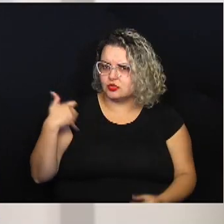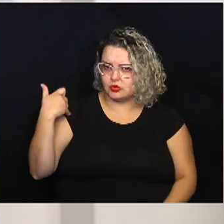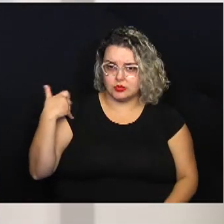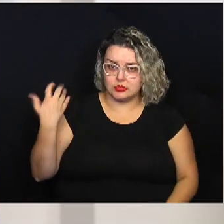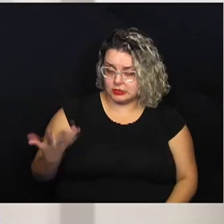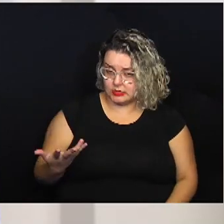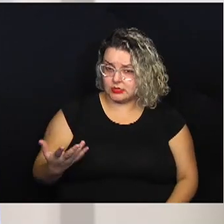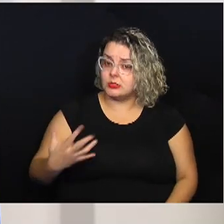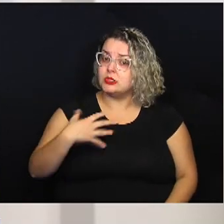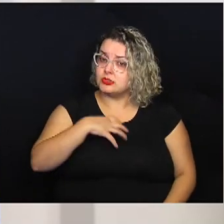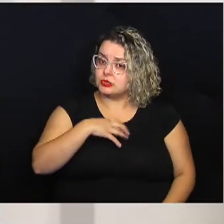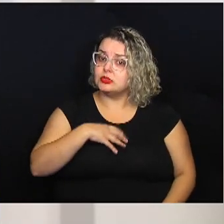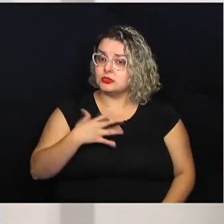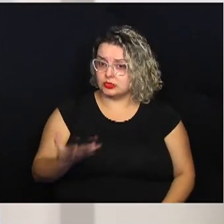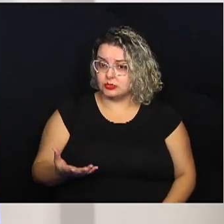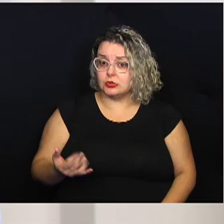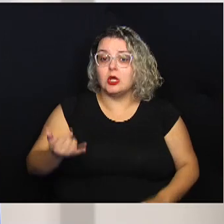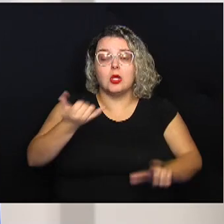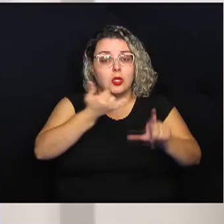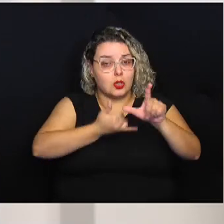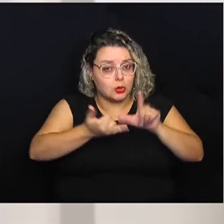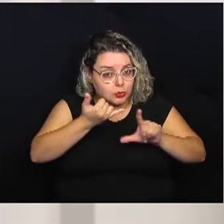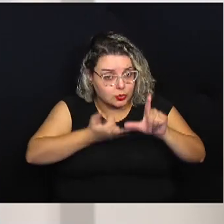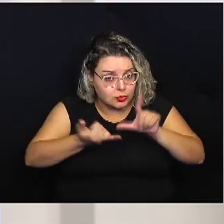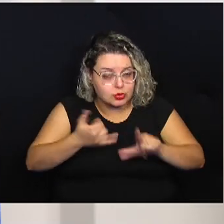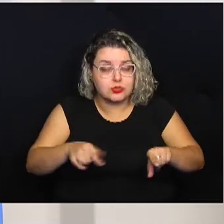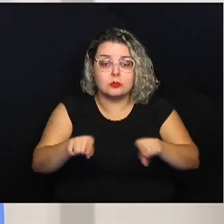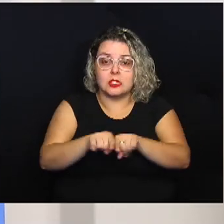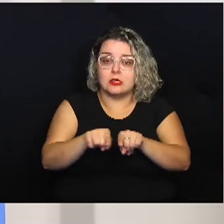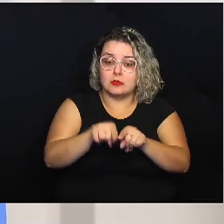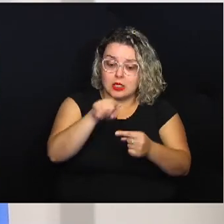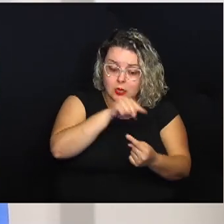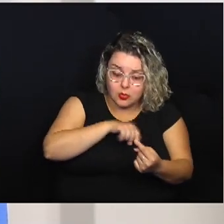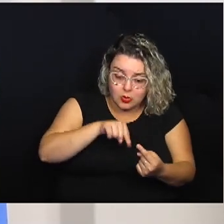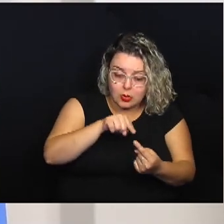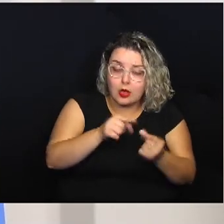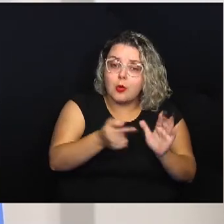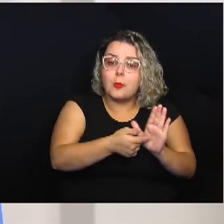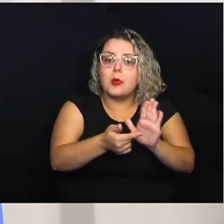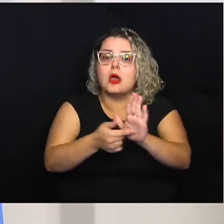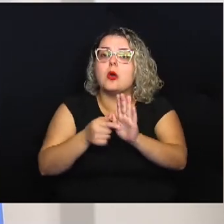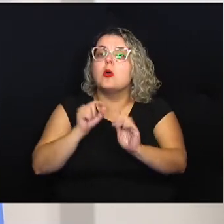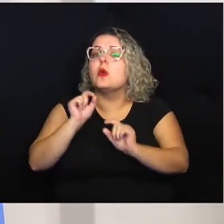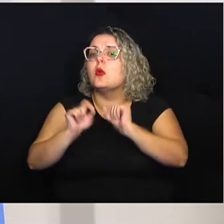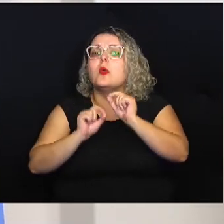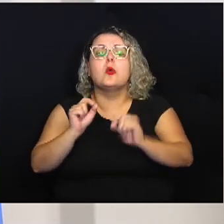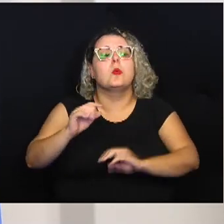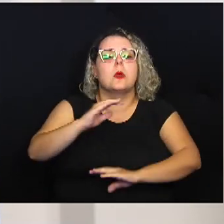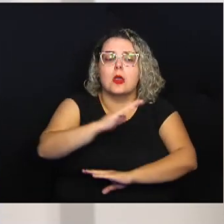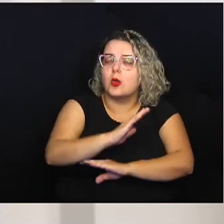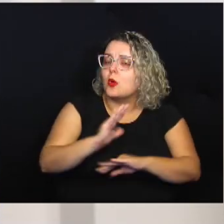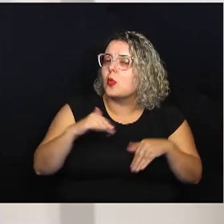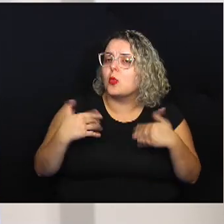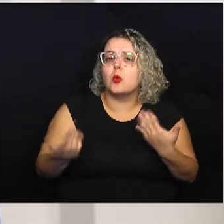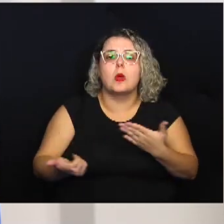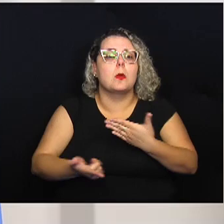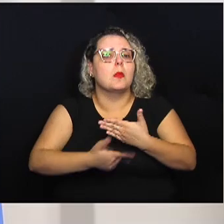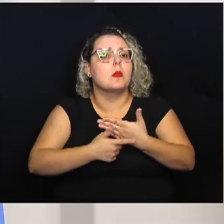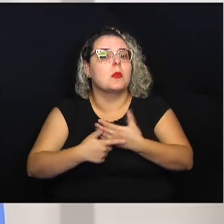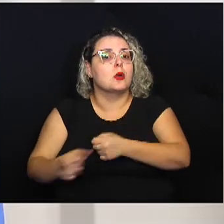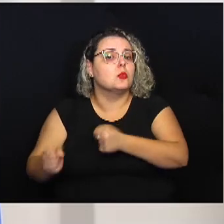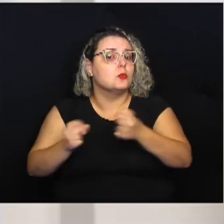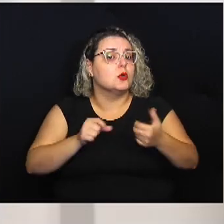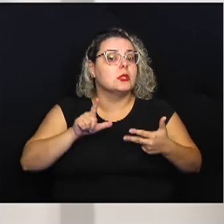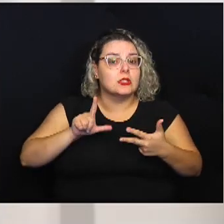de uma forma assim, além de lúdica, mas muito objetiva, para mostrar o que é a Câmara, qual é o papel do Poder